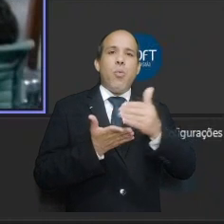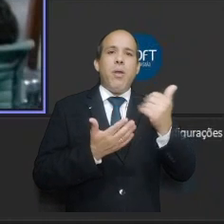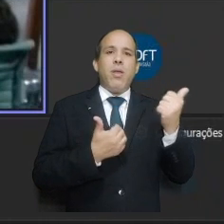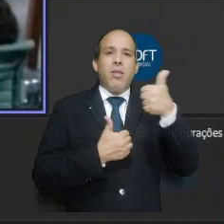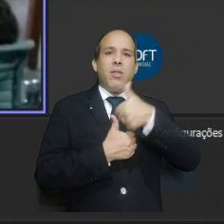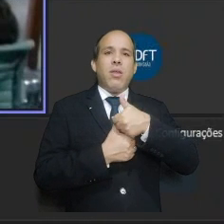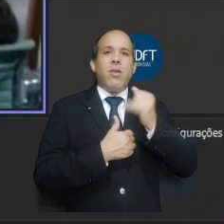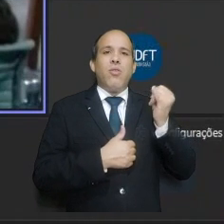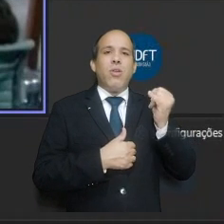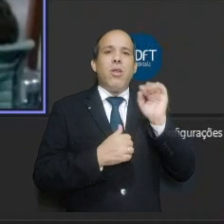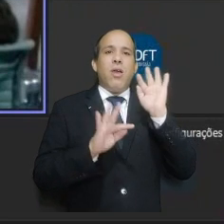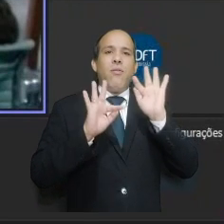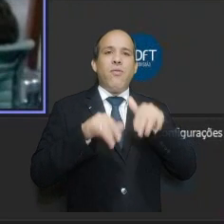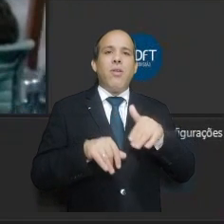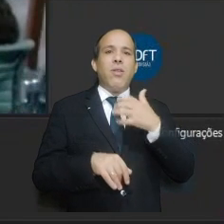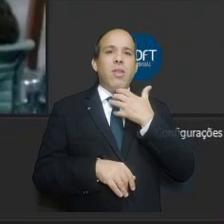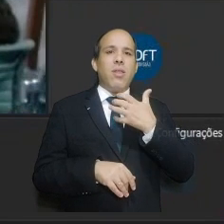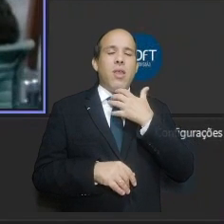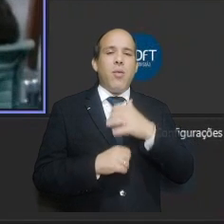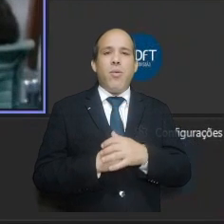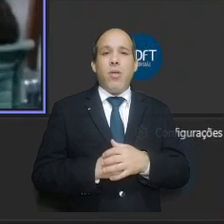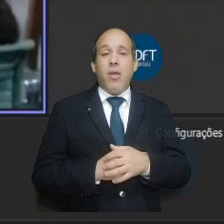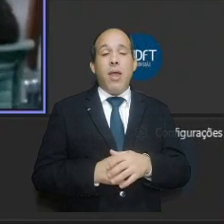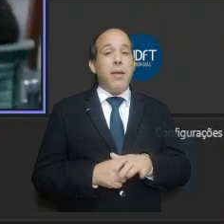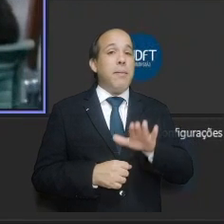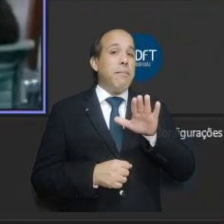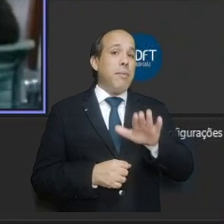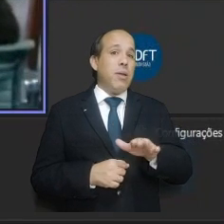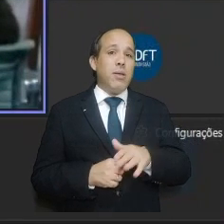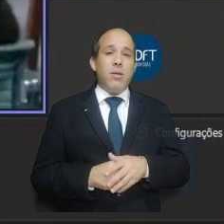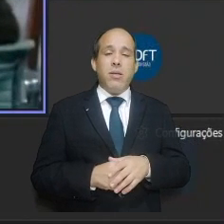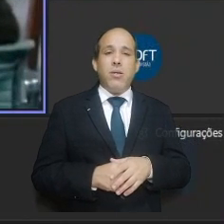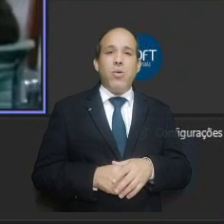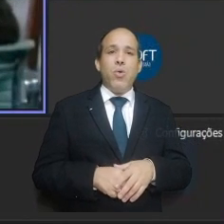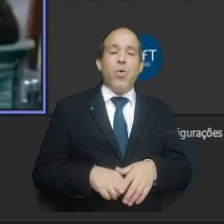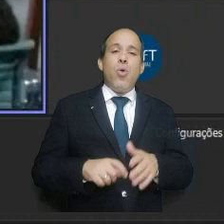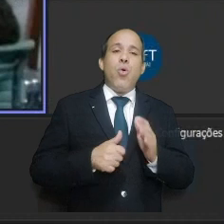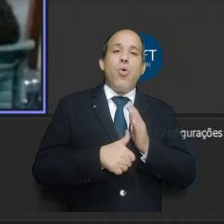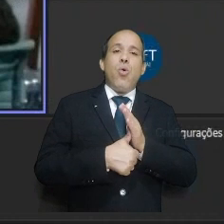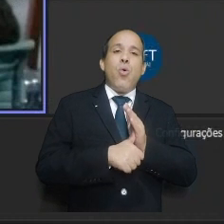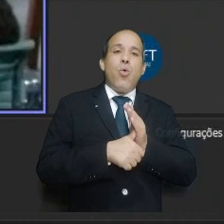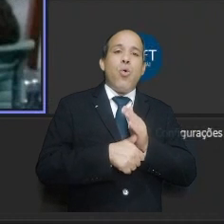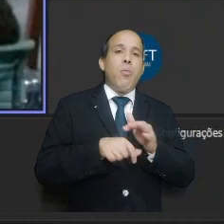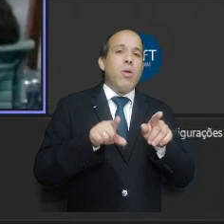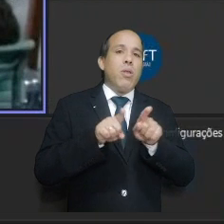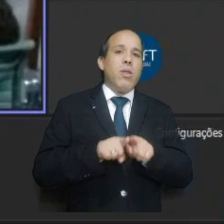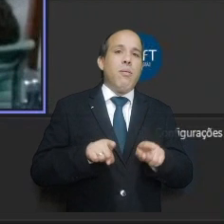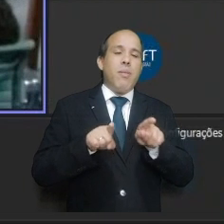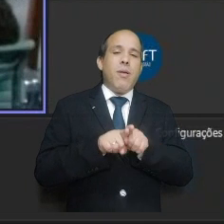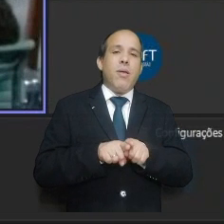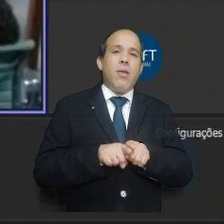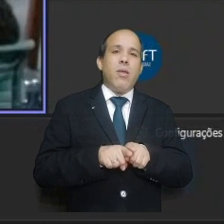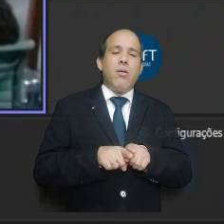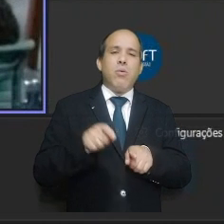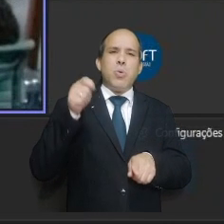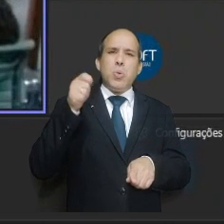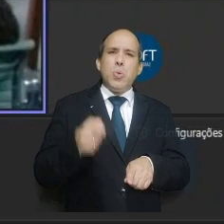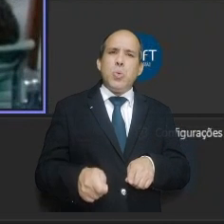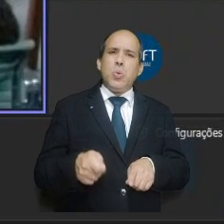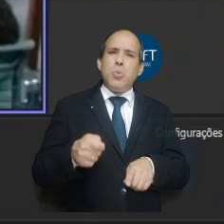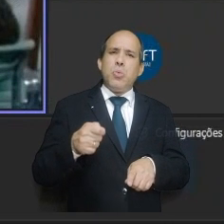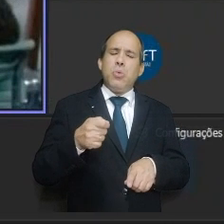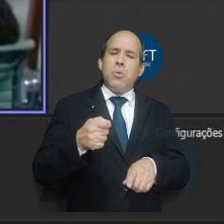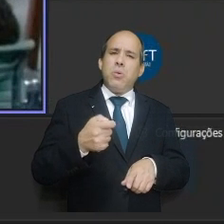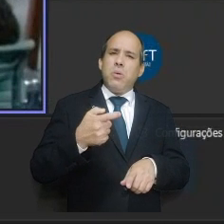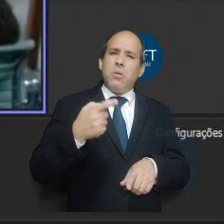sabe, ele começa em janeiro e termina em dezembro. Apesar disso, o clube, também de uma maneira